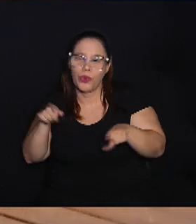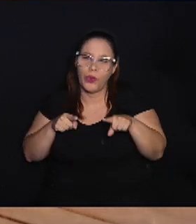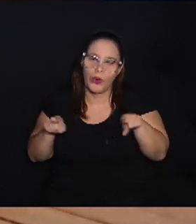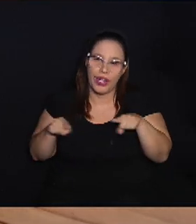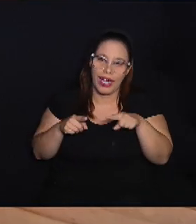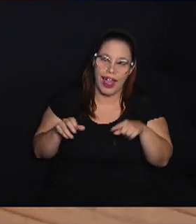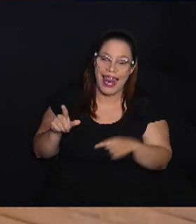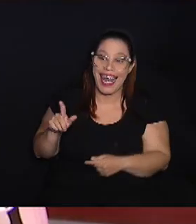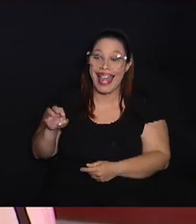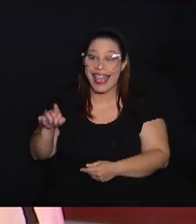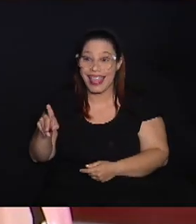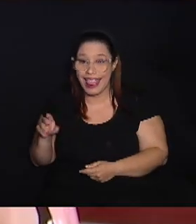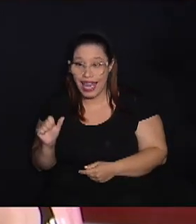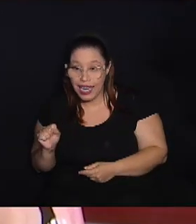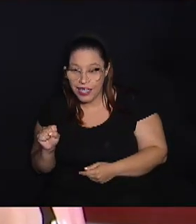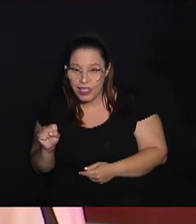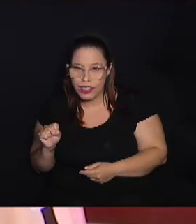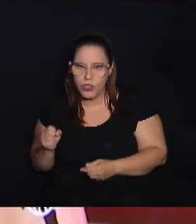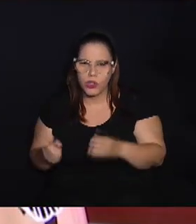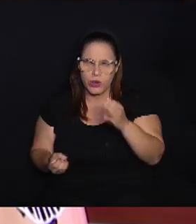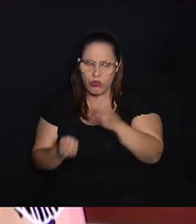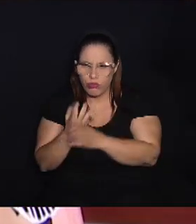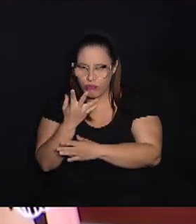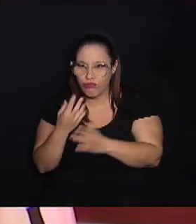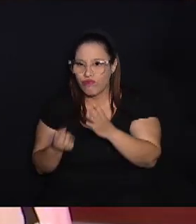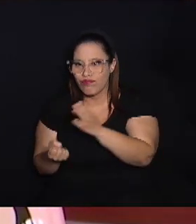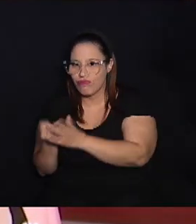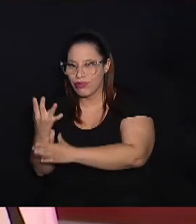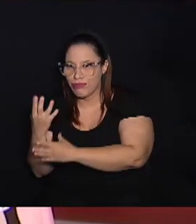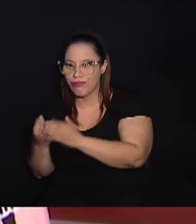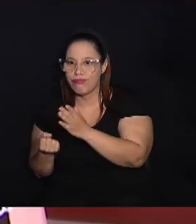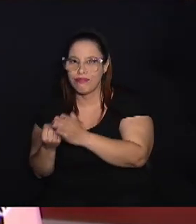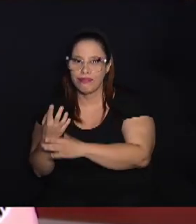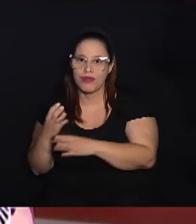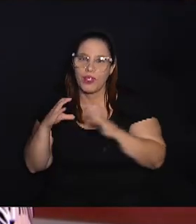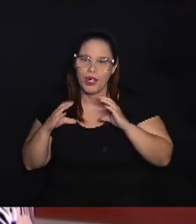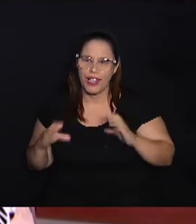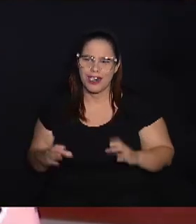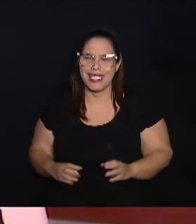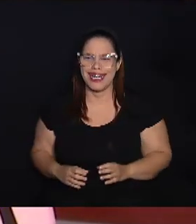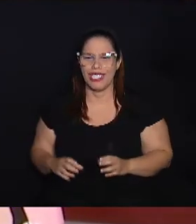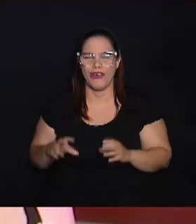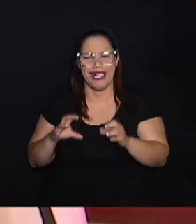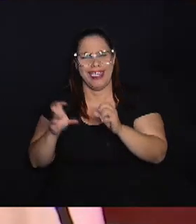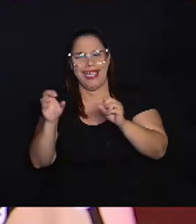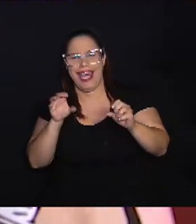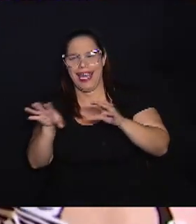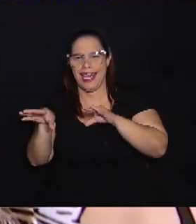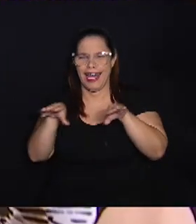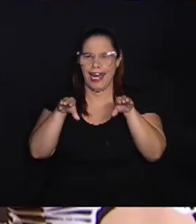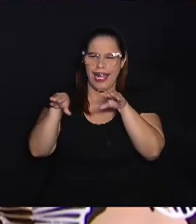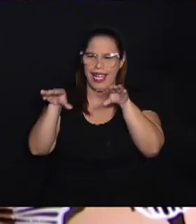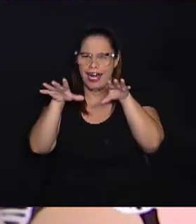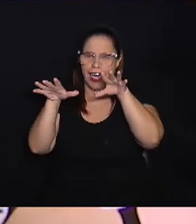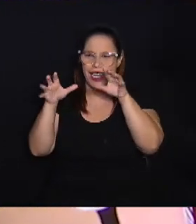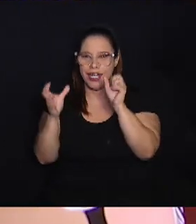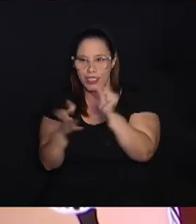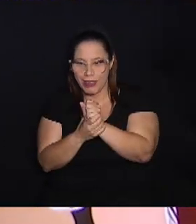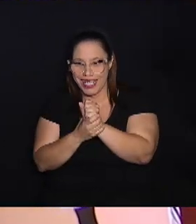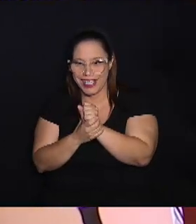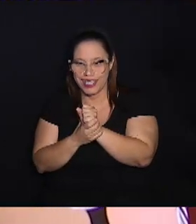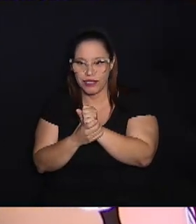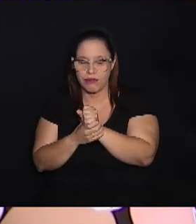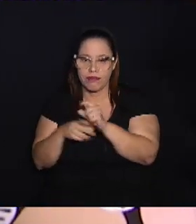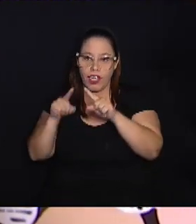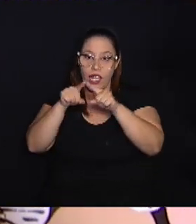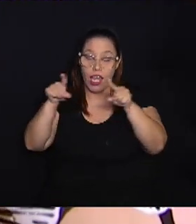mesmo que o povo conta. E surge entre eles, né? Vamos se comportar porque o fantasma vai nos pegar. Mas não... É um prédio